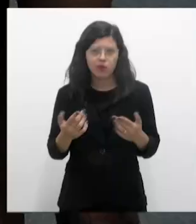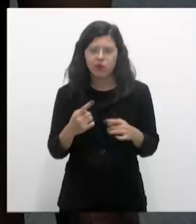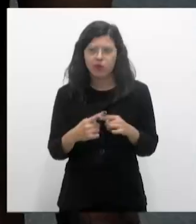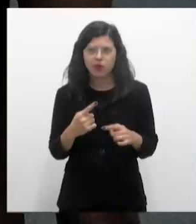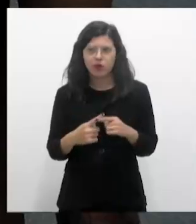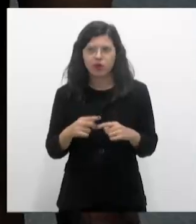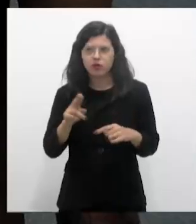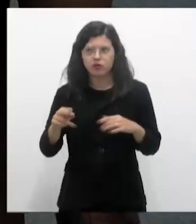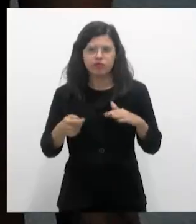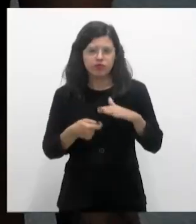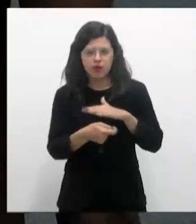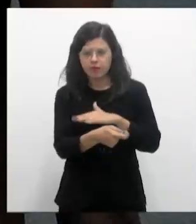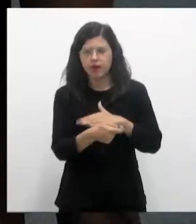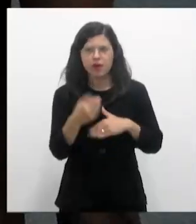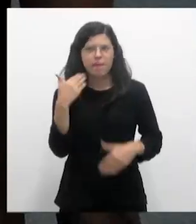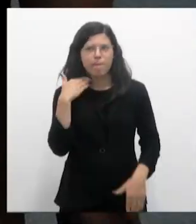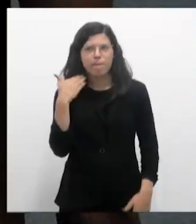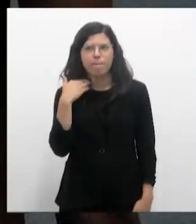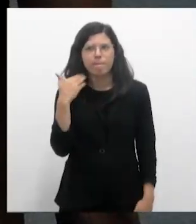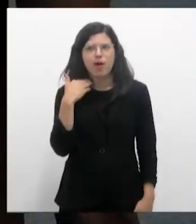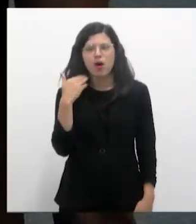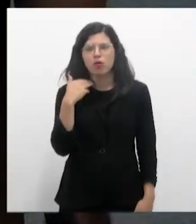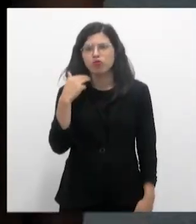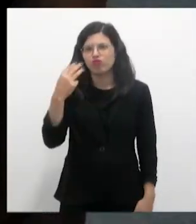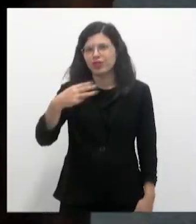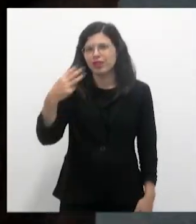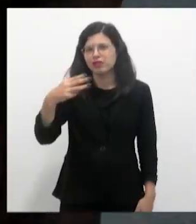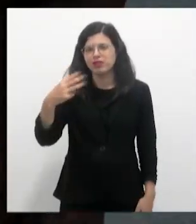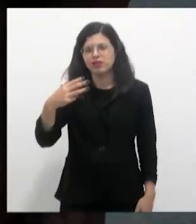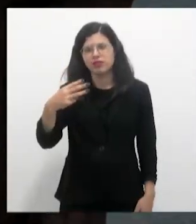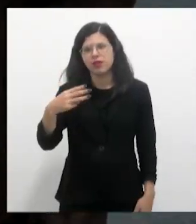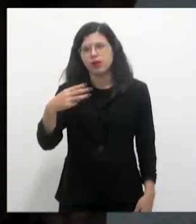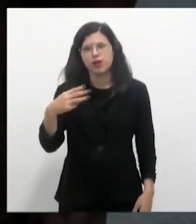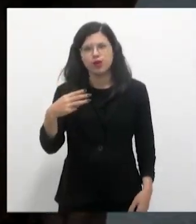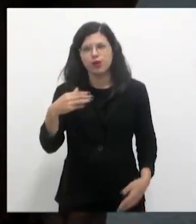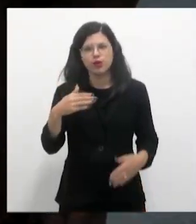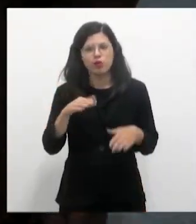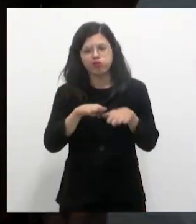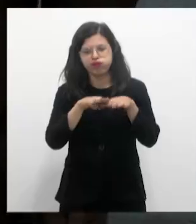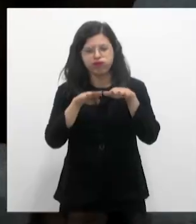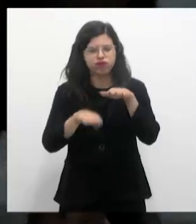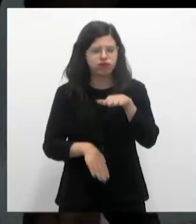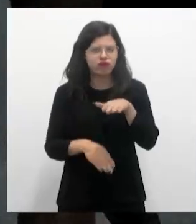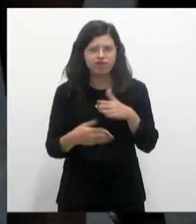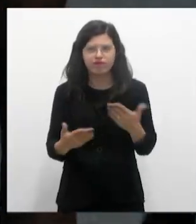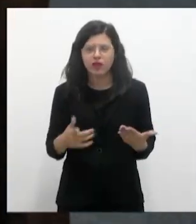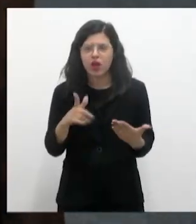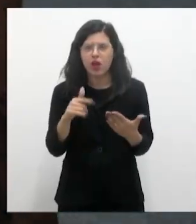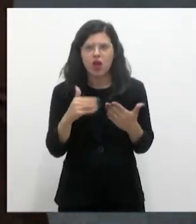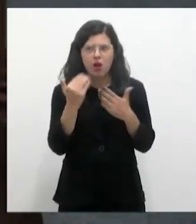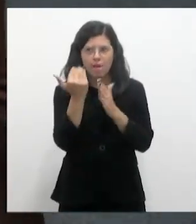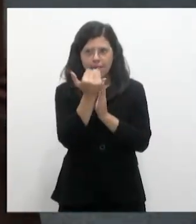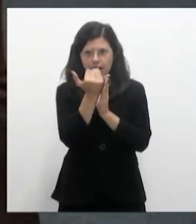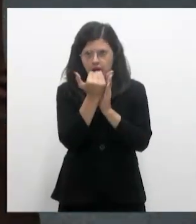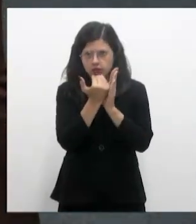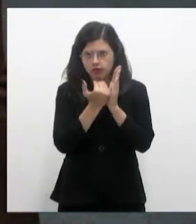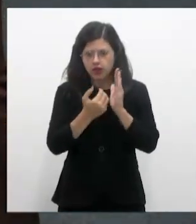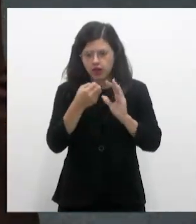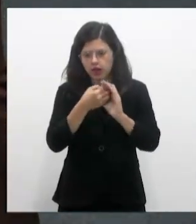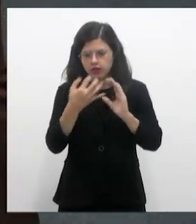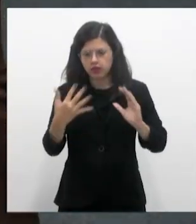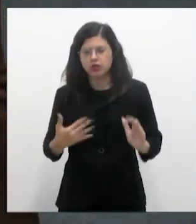em bancos de terceira linha, senhor presidente. Banco de terceira linha é uma classificação do Banco